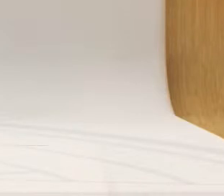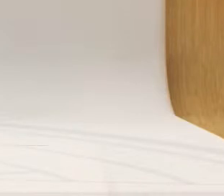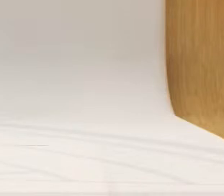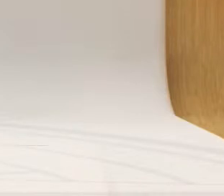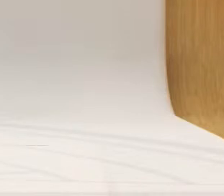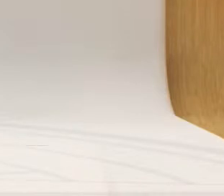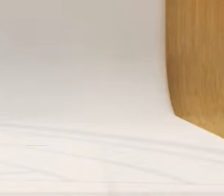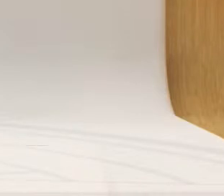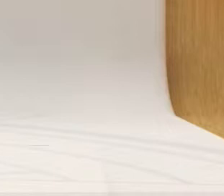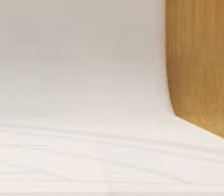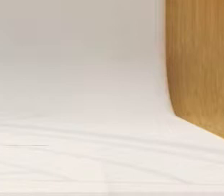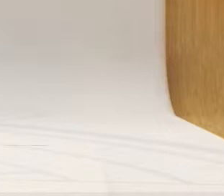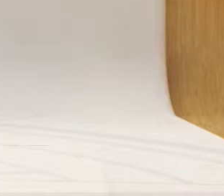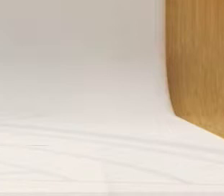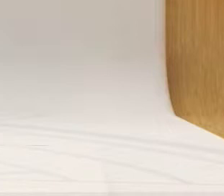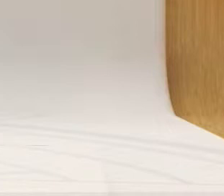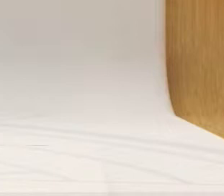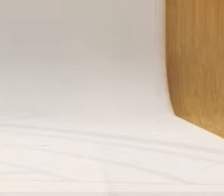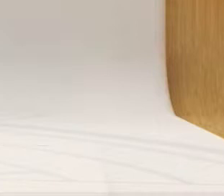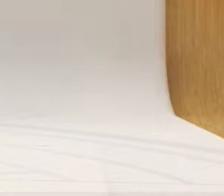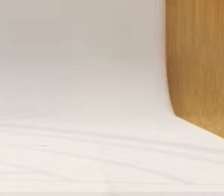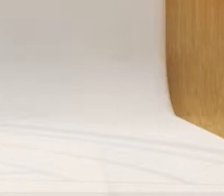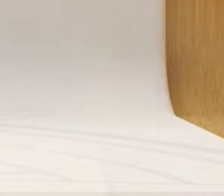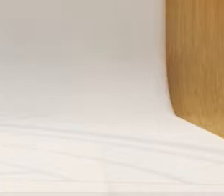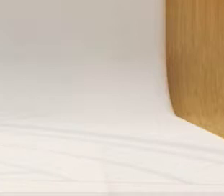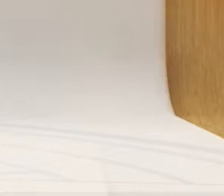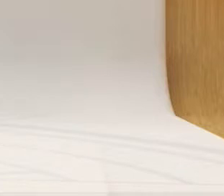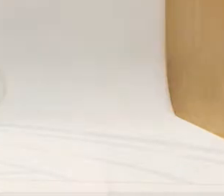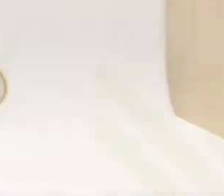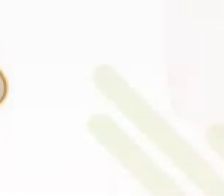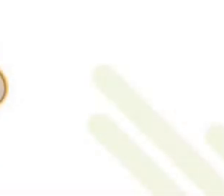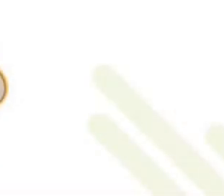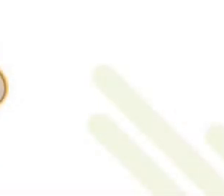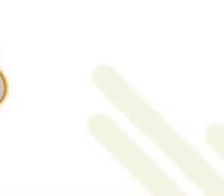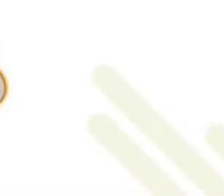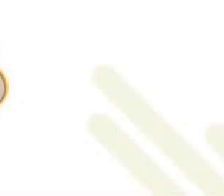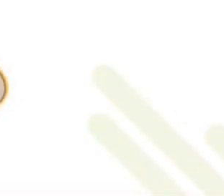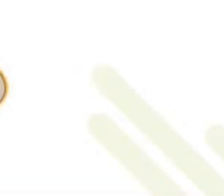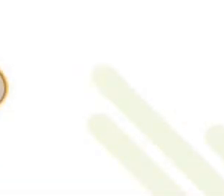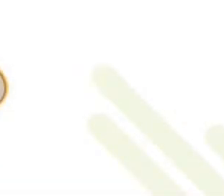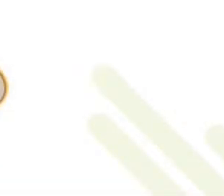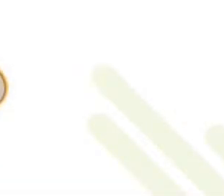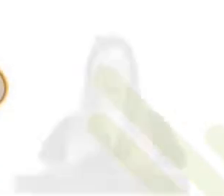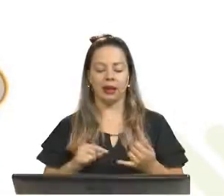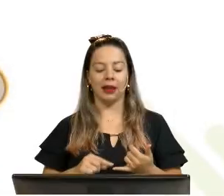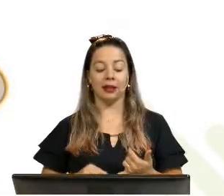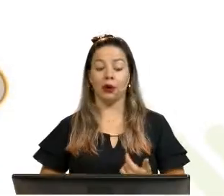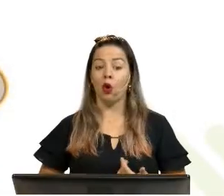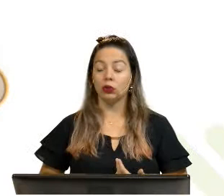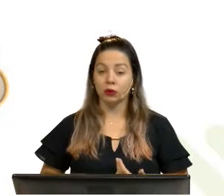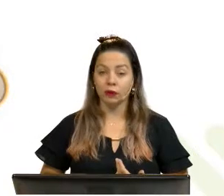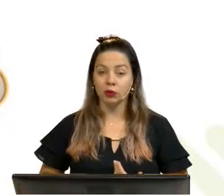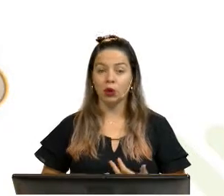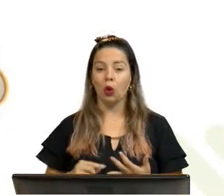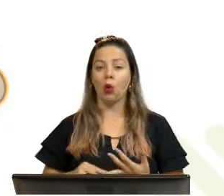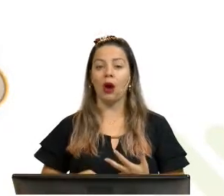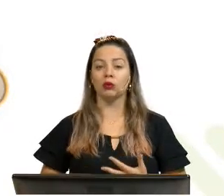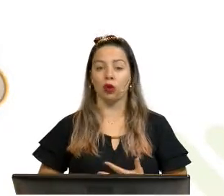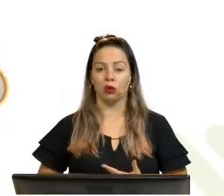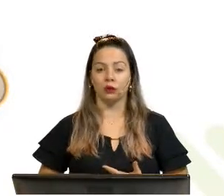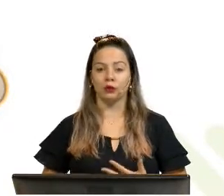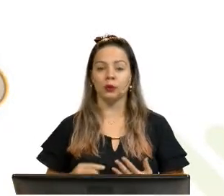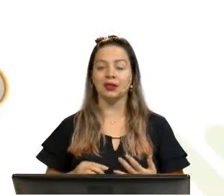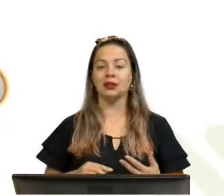elas o metabolismo os representantes do reino moleira eles é podem ser e ter outro fuçou